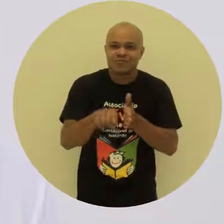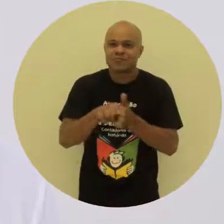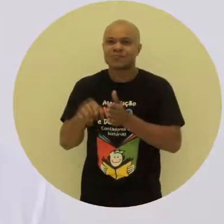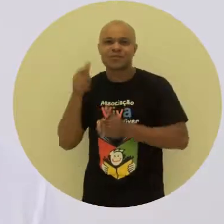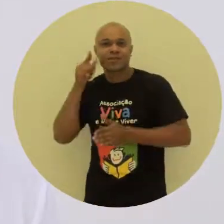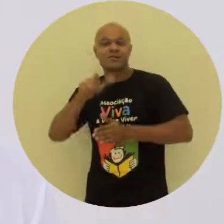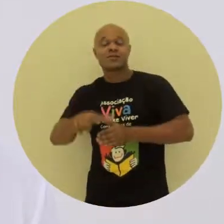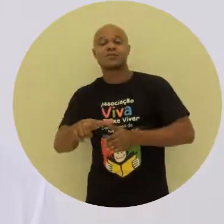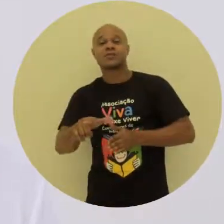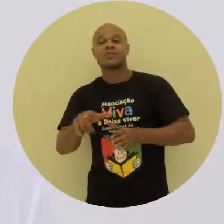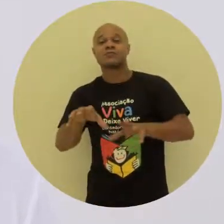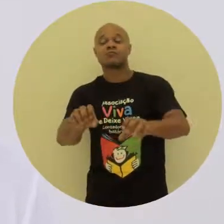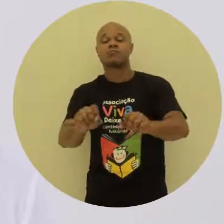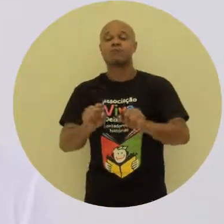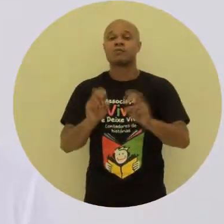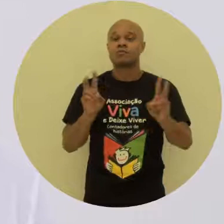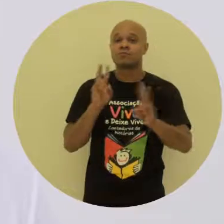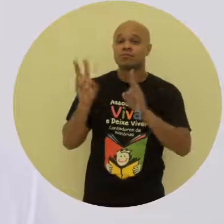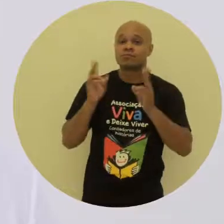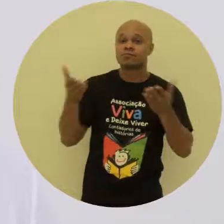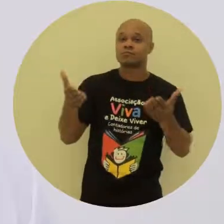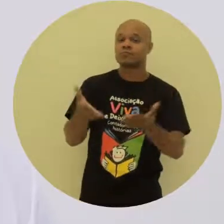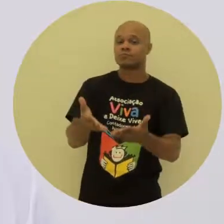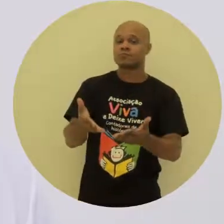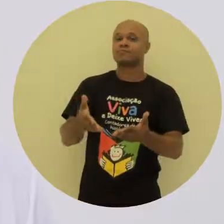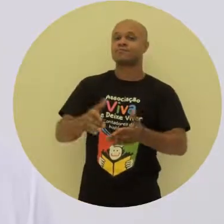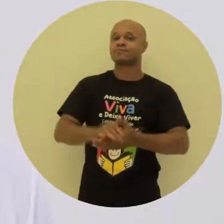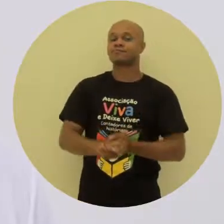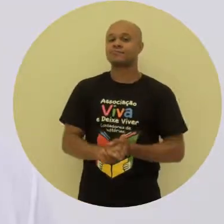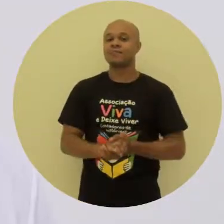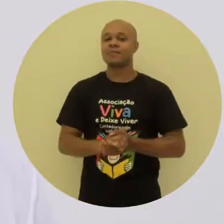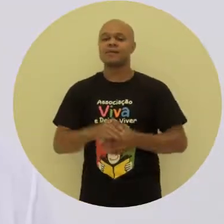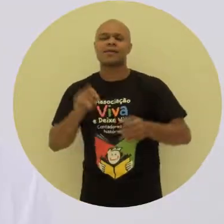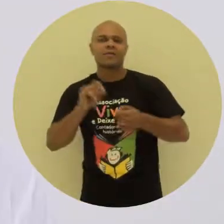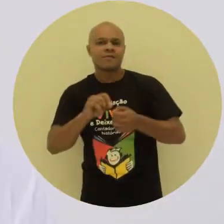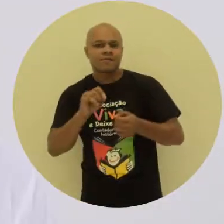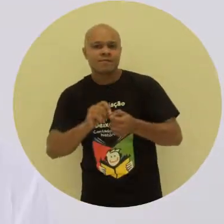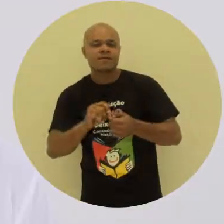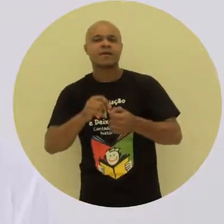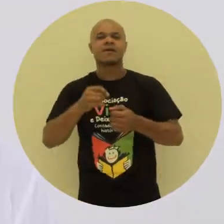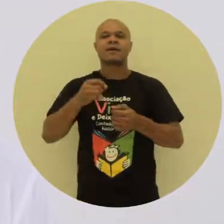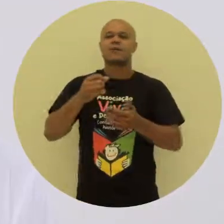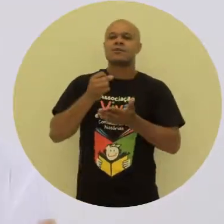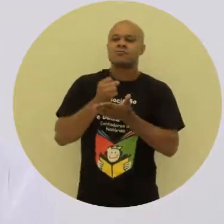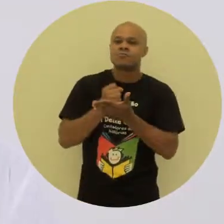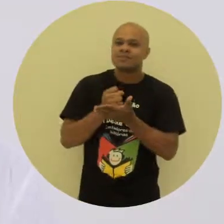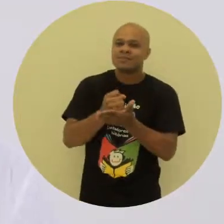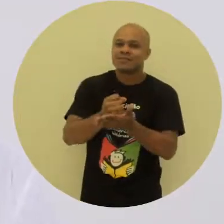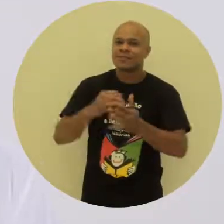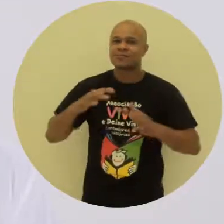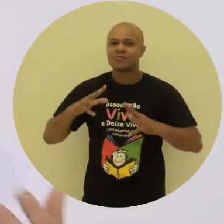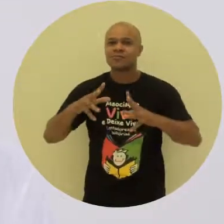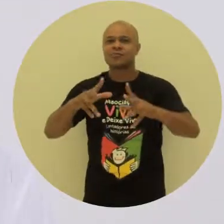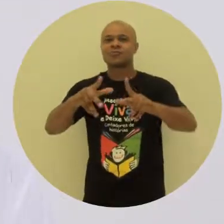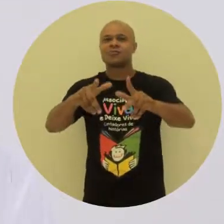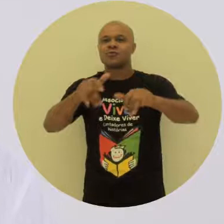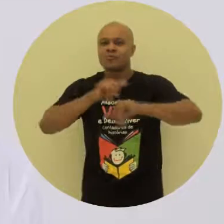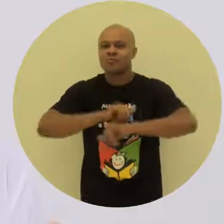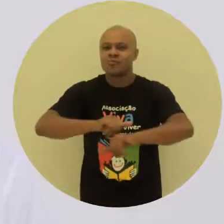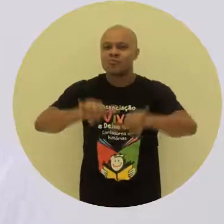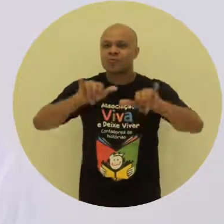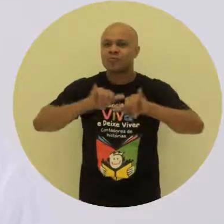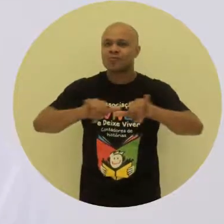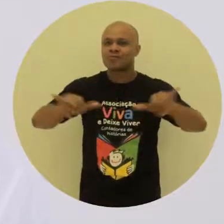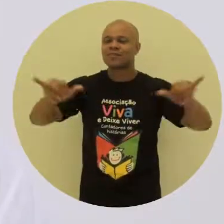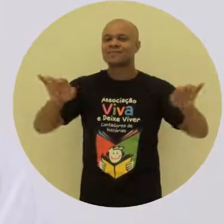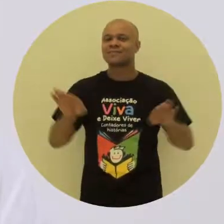conseguimos levantar os valores que a associação hoje atua, levando esses valores, promovendo esses valores,